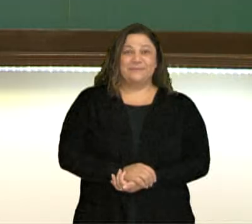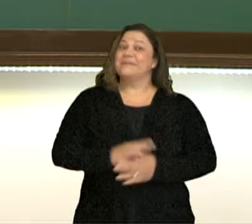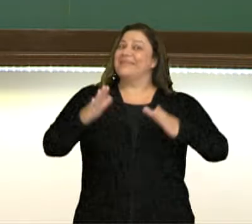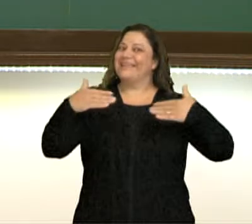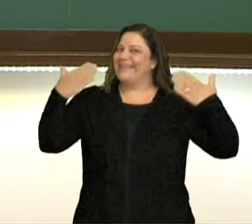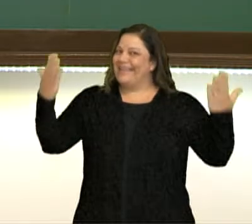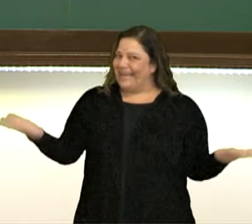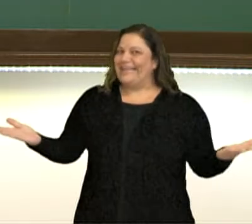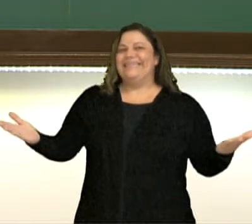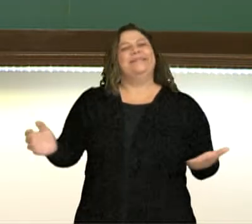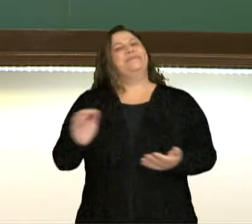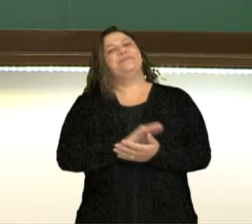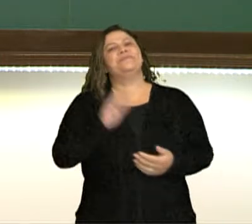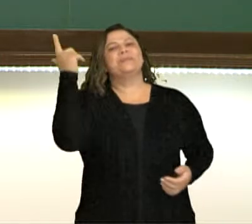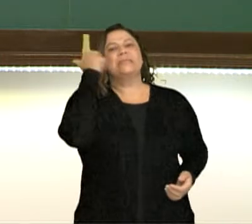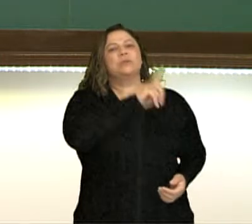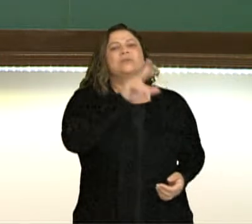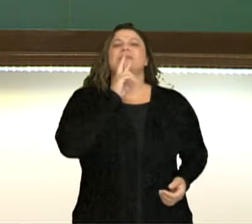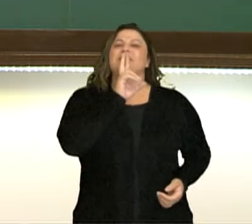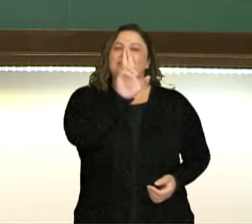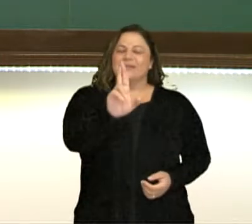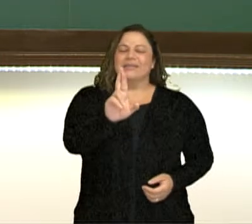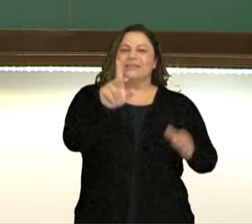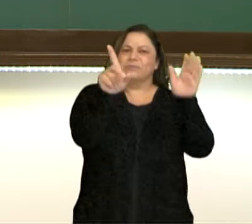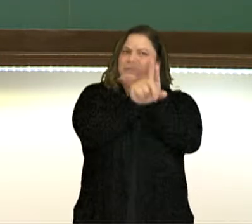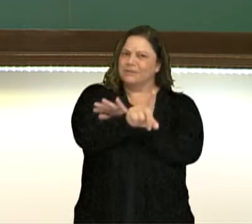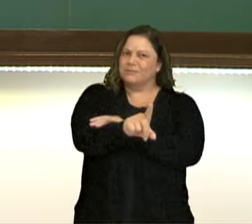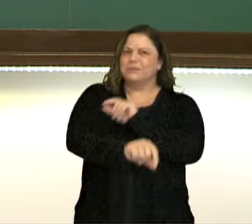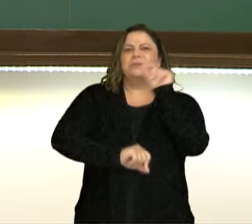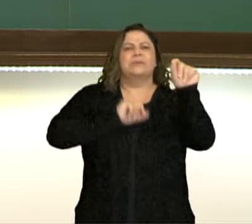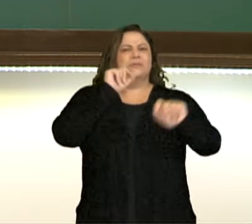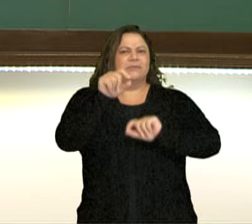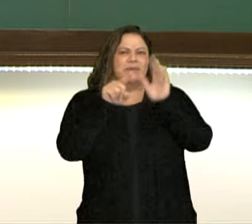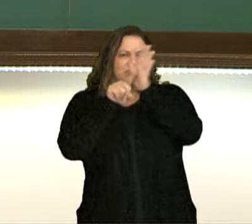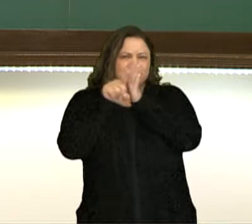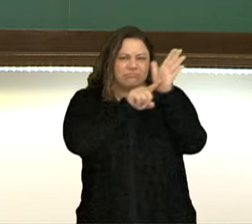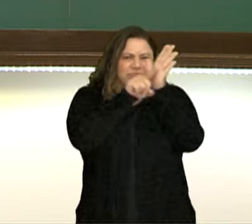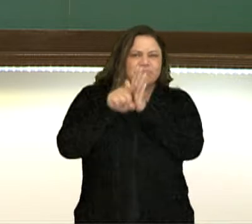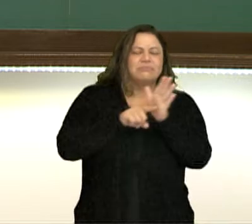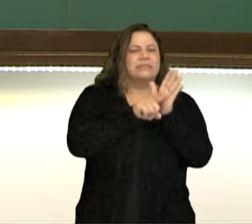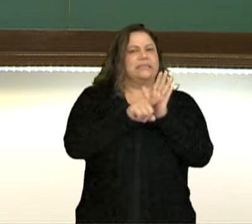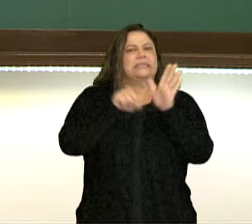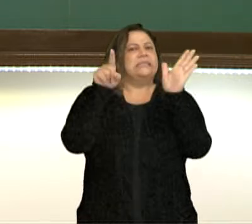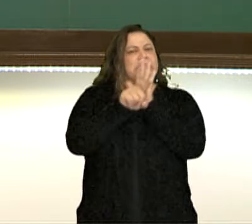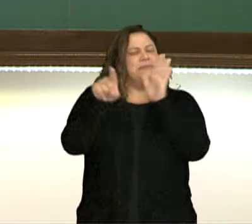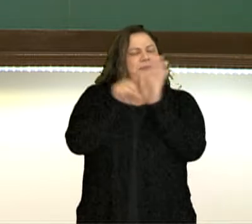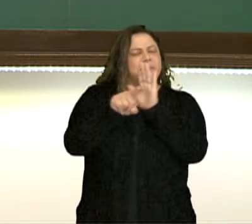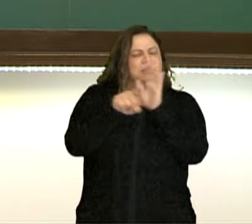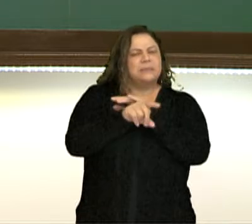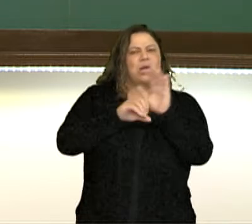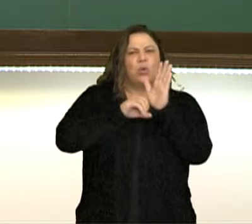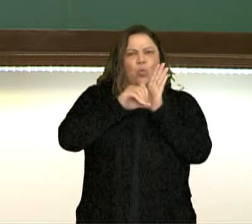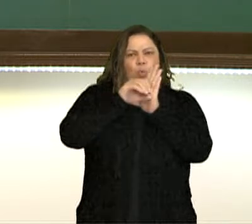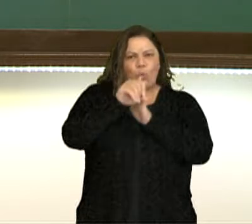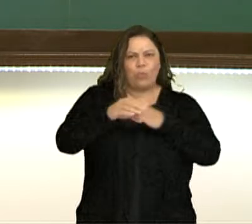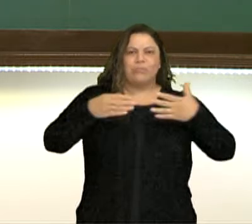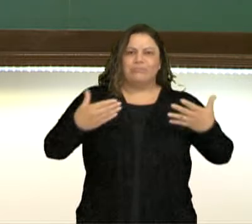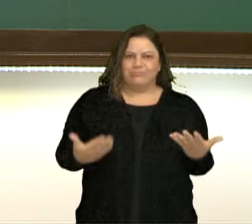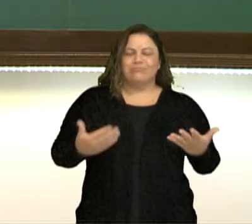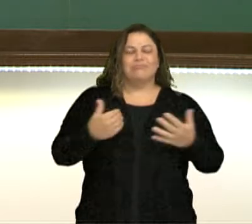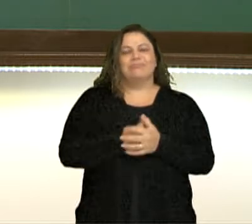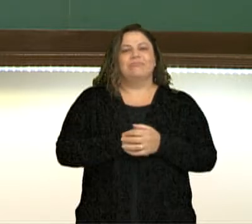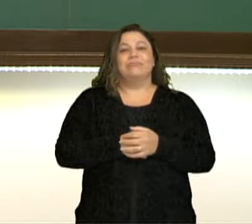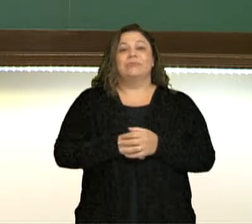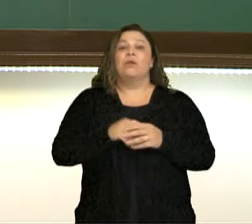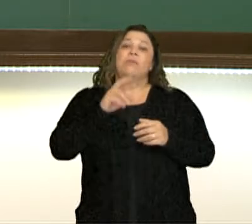E aí, conseguiram responder essa pergunta? Fizeram lá uma pesquisa, perguntaram pro tio Google. É tia Google, né? Porque a voz que